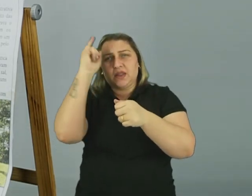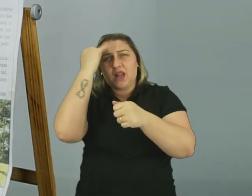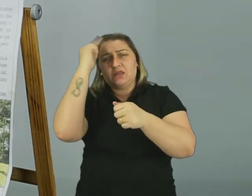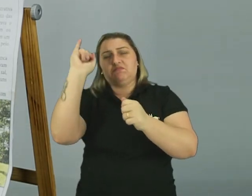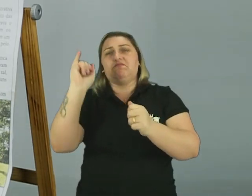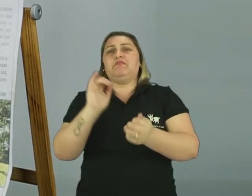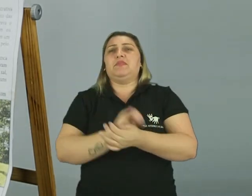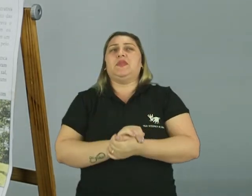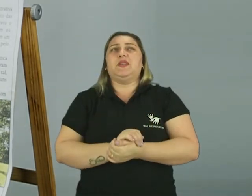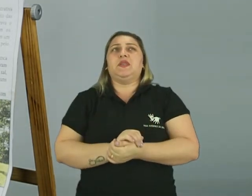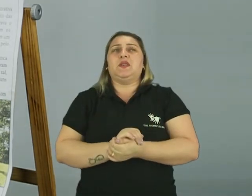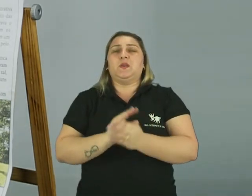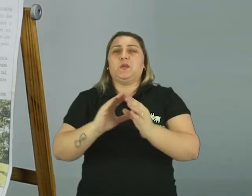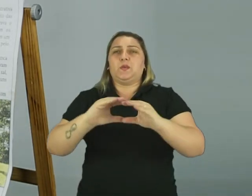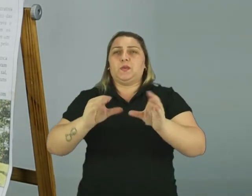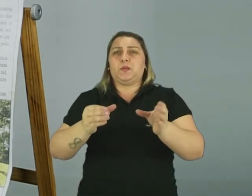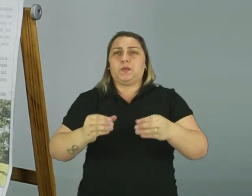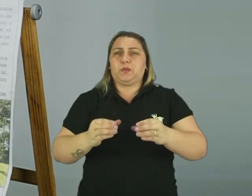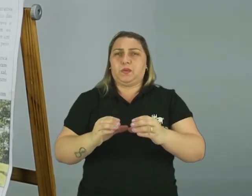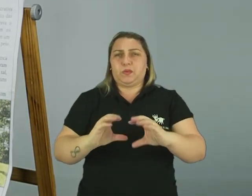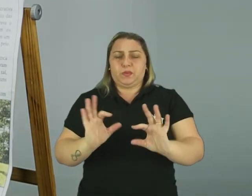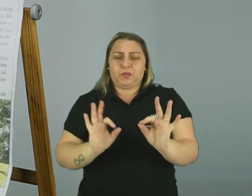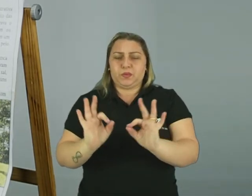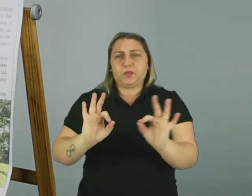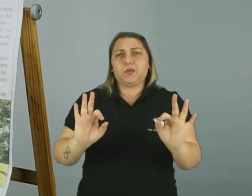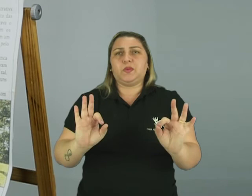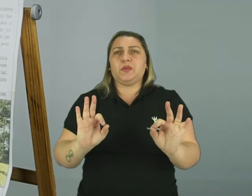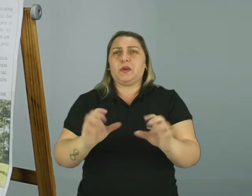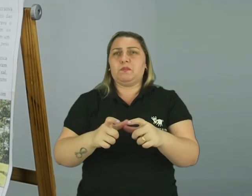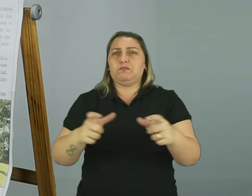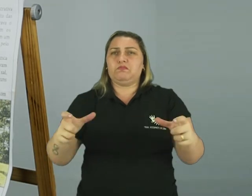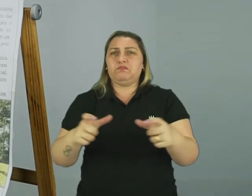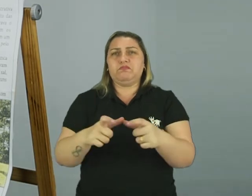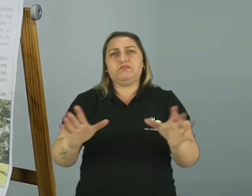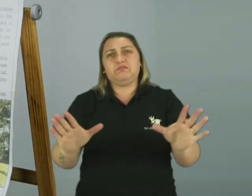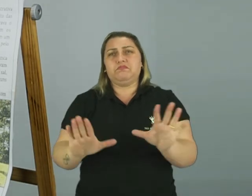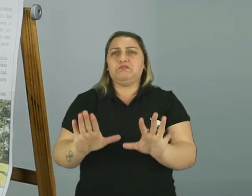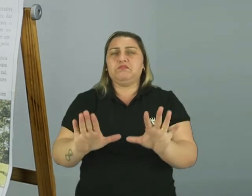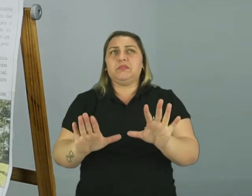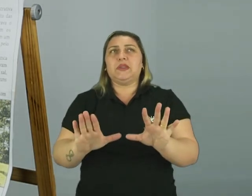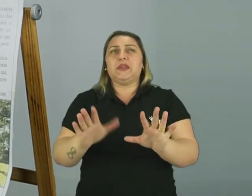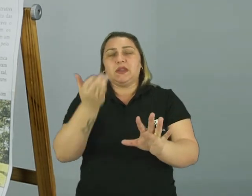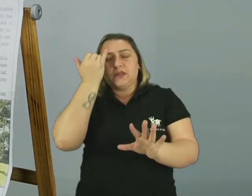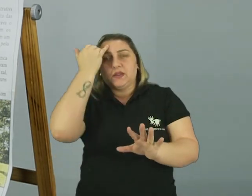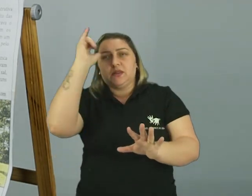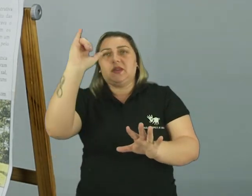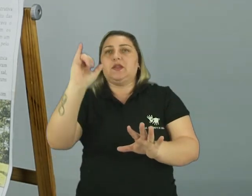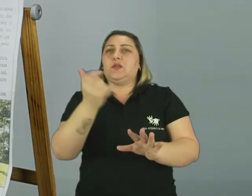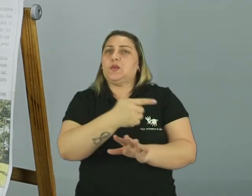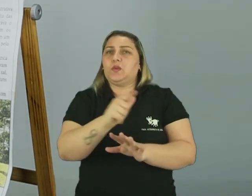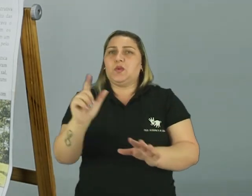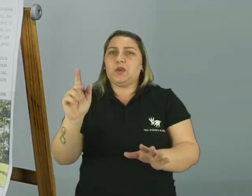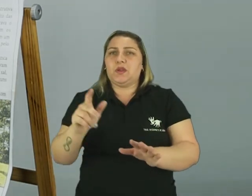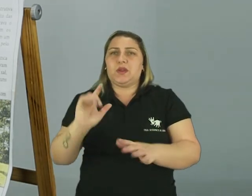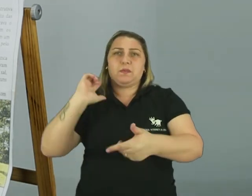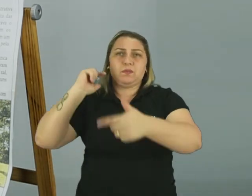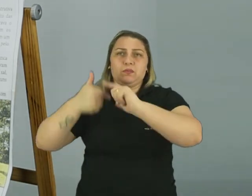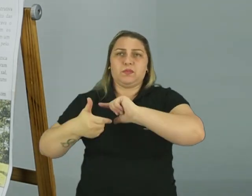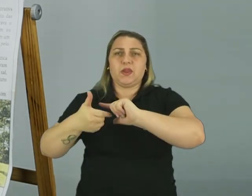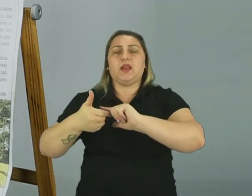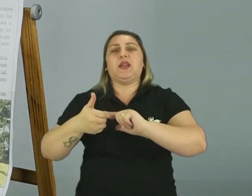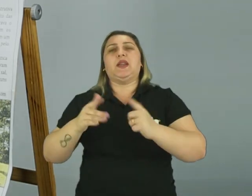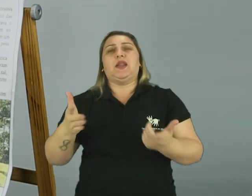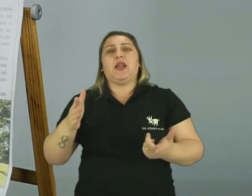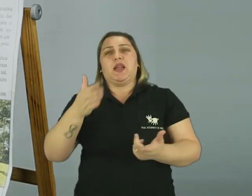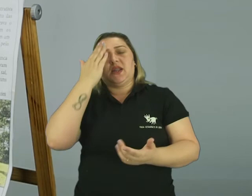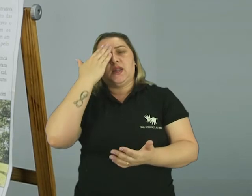criavam, né, um molde. Às vezes ficava maior, às vezes ficava menor. Eles criavam um molde, não tinha um molde padrão. Geralmente o